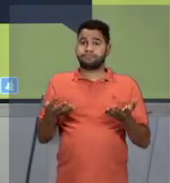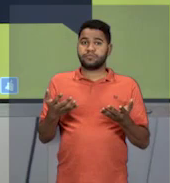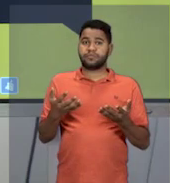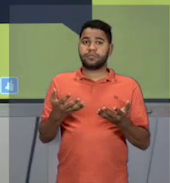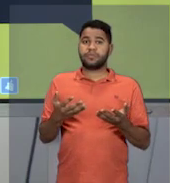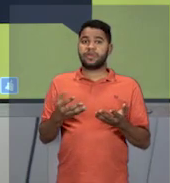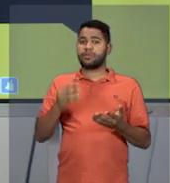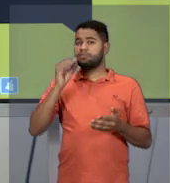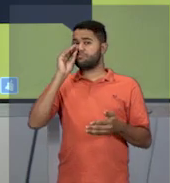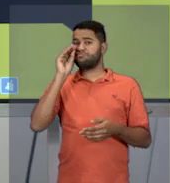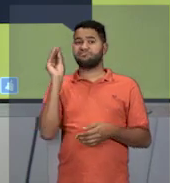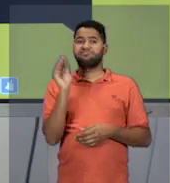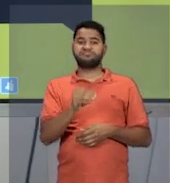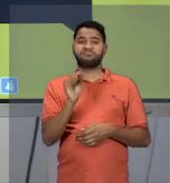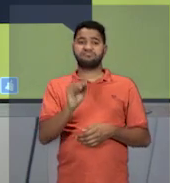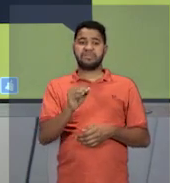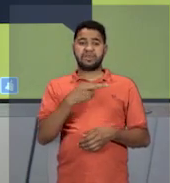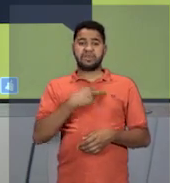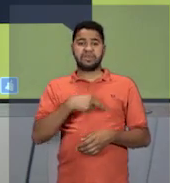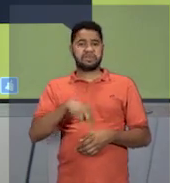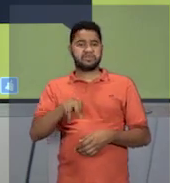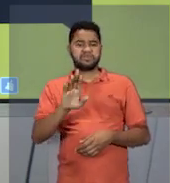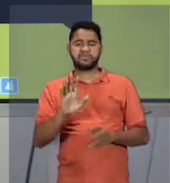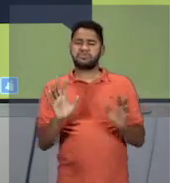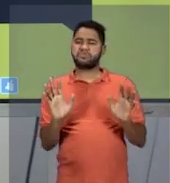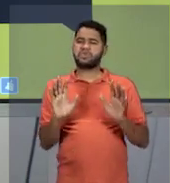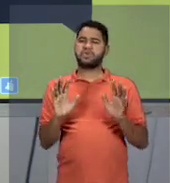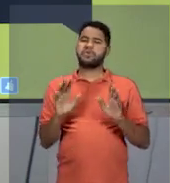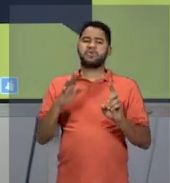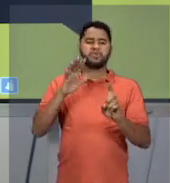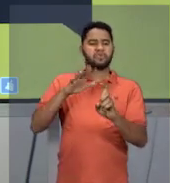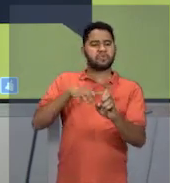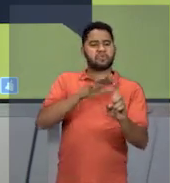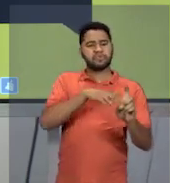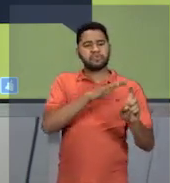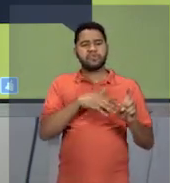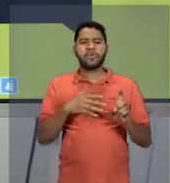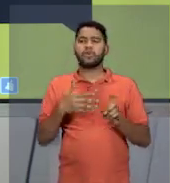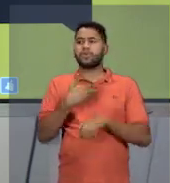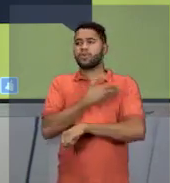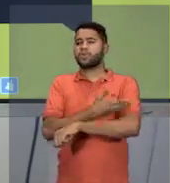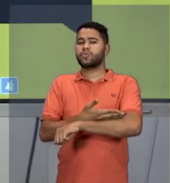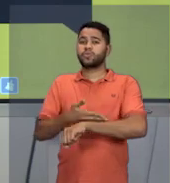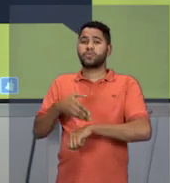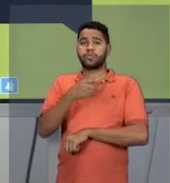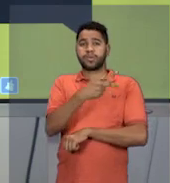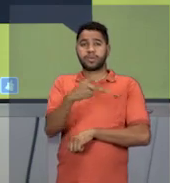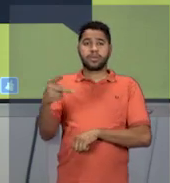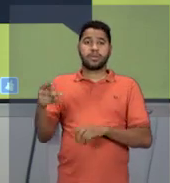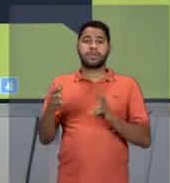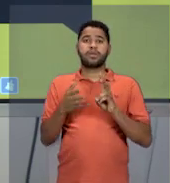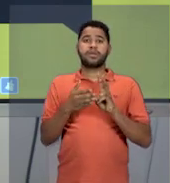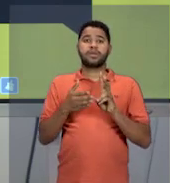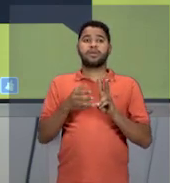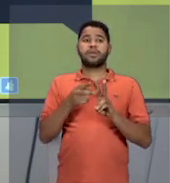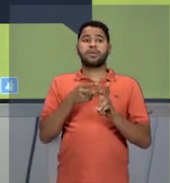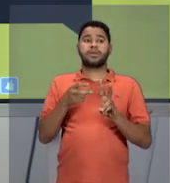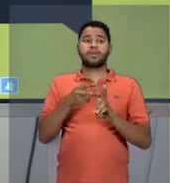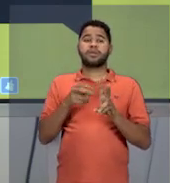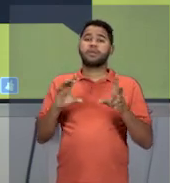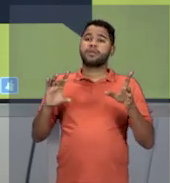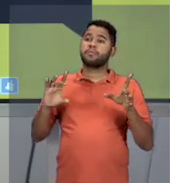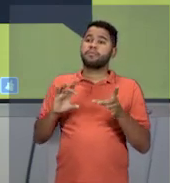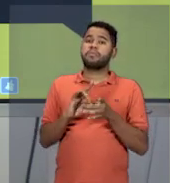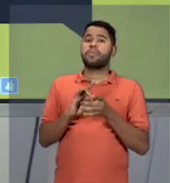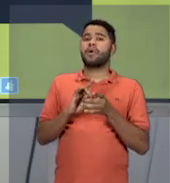ignorava completamente a religião, os mitos, os costumes indígenas e se impunha uma